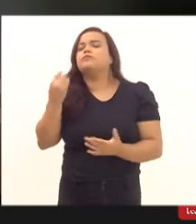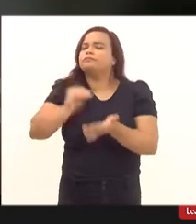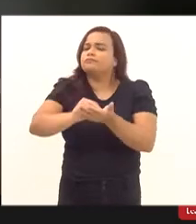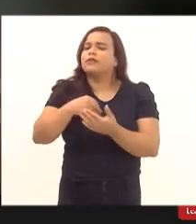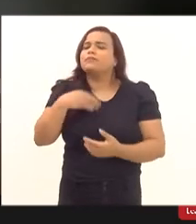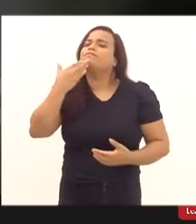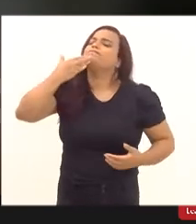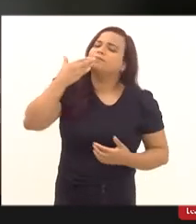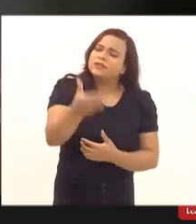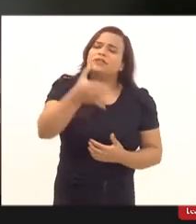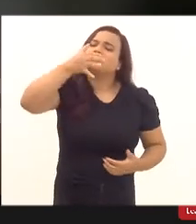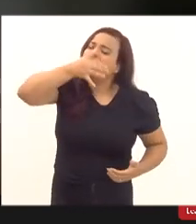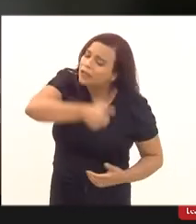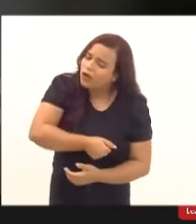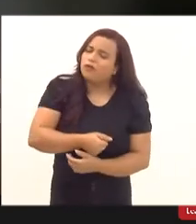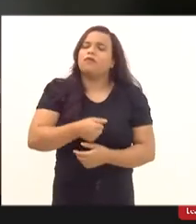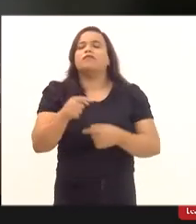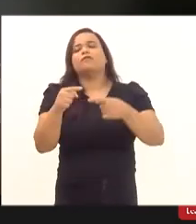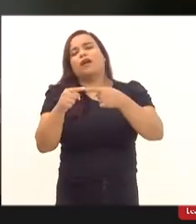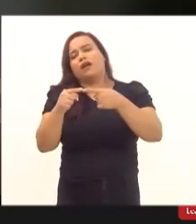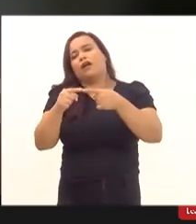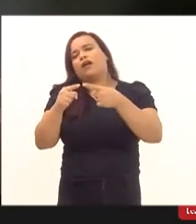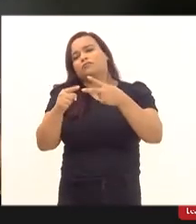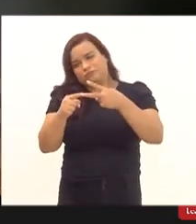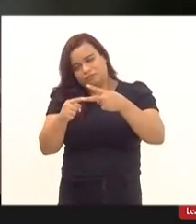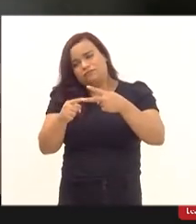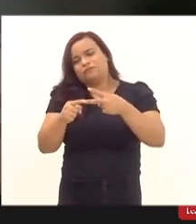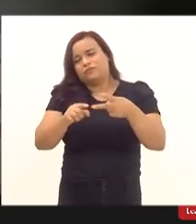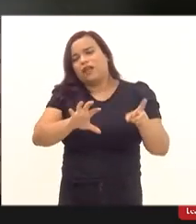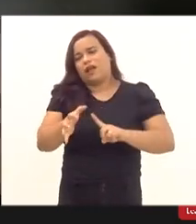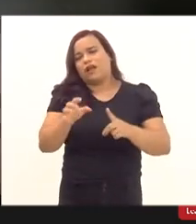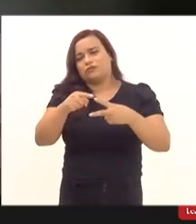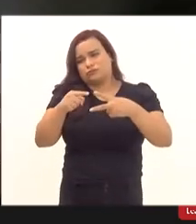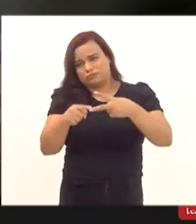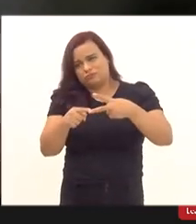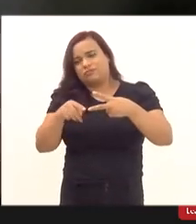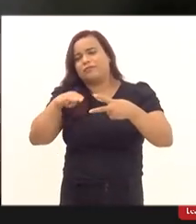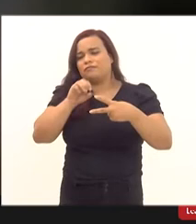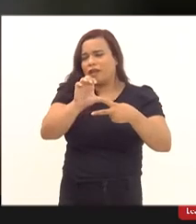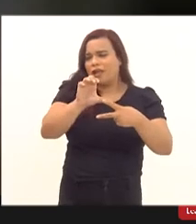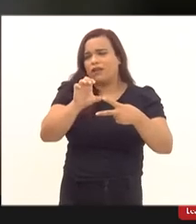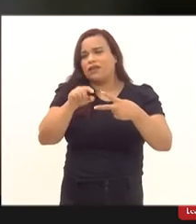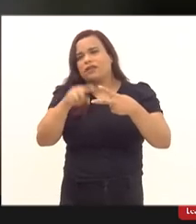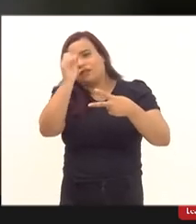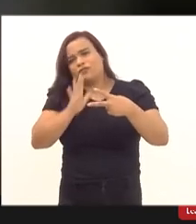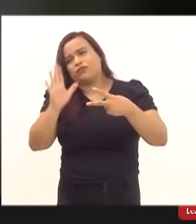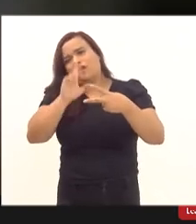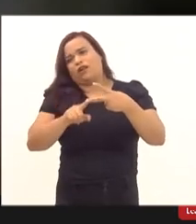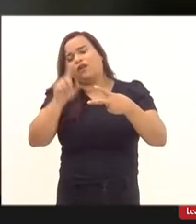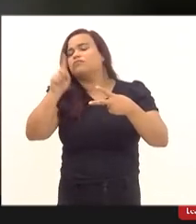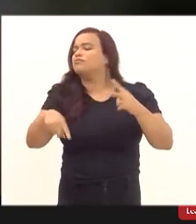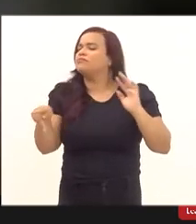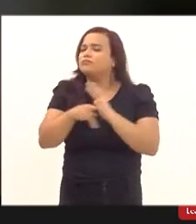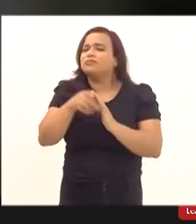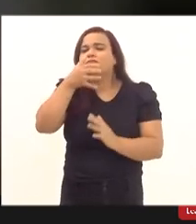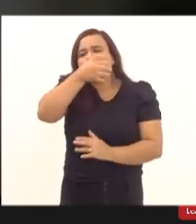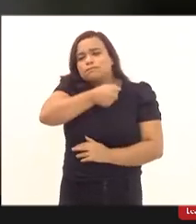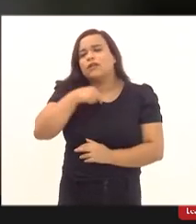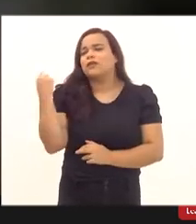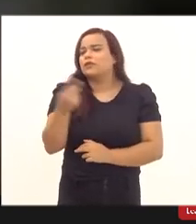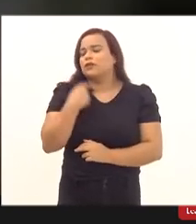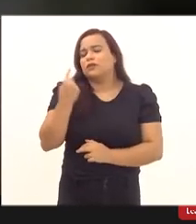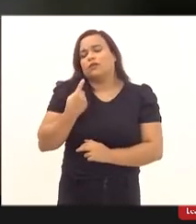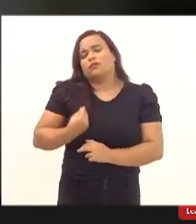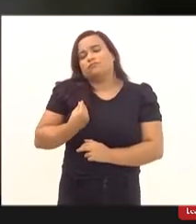temos que salvar a rádio MEC e a Rádio Nacional são patrimônios da nossa